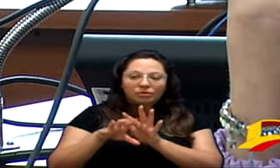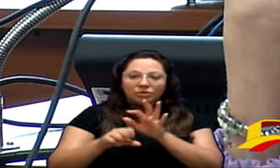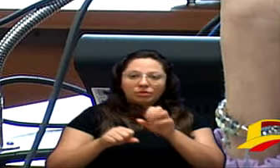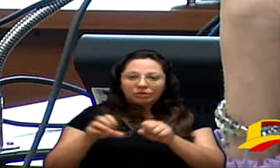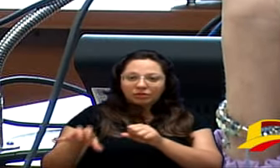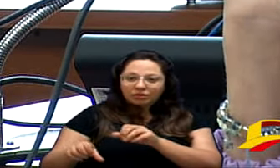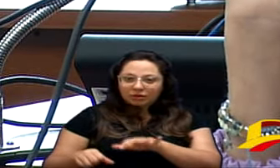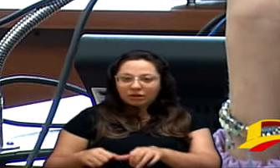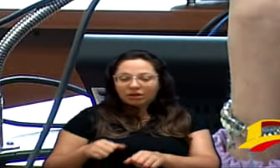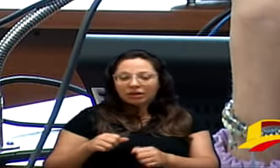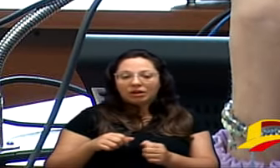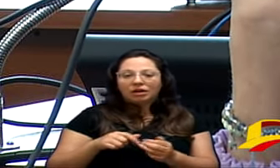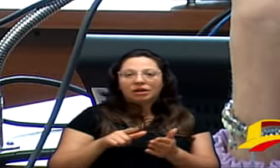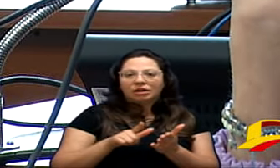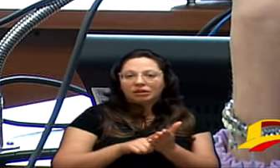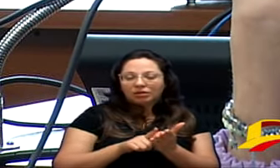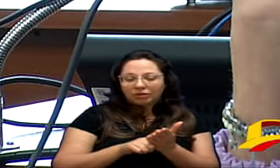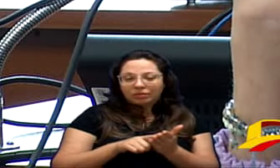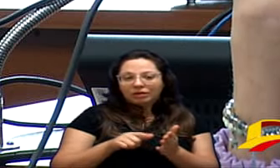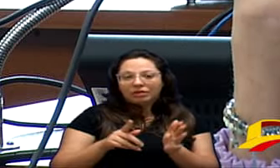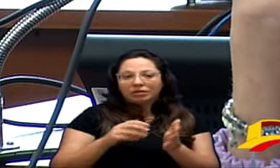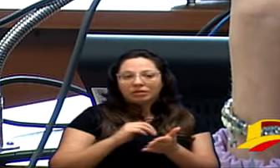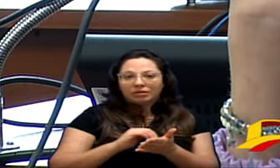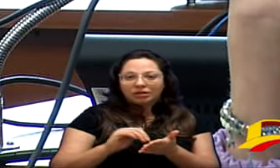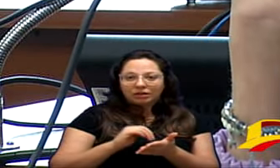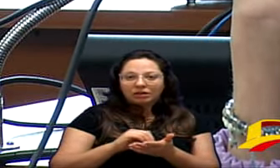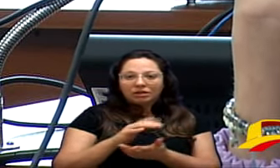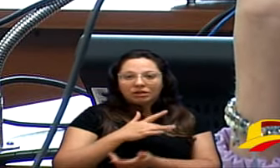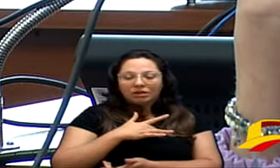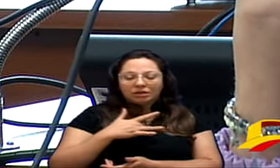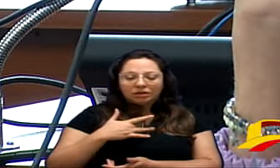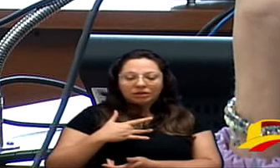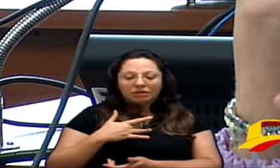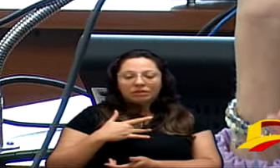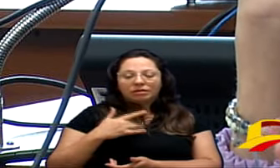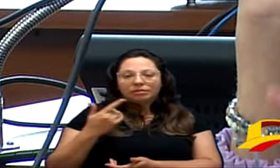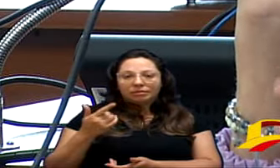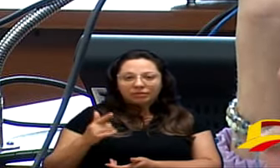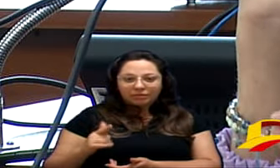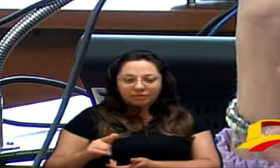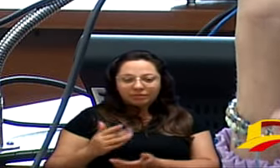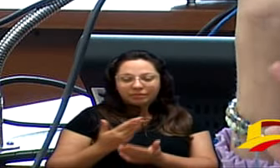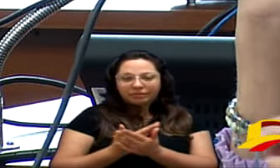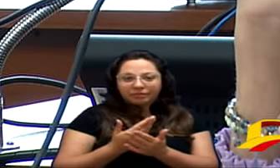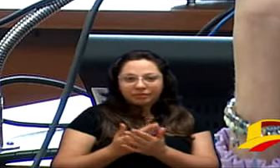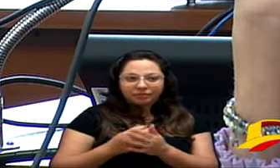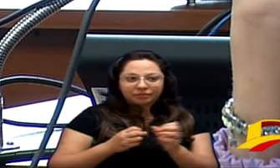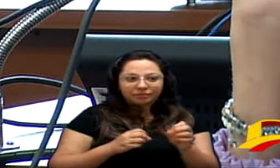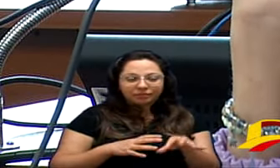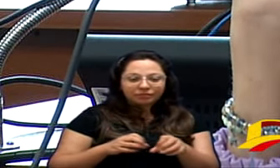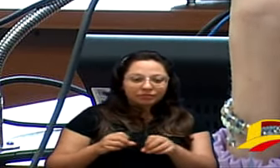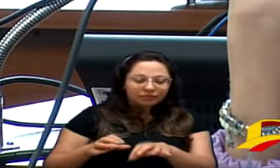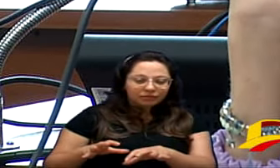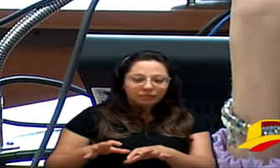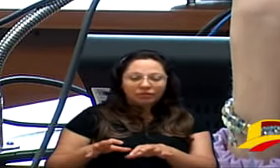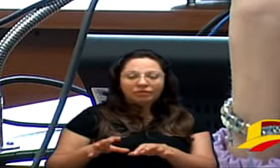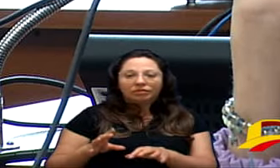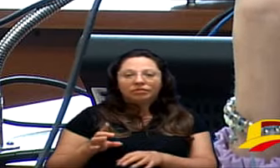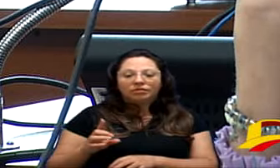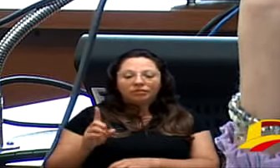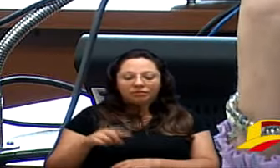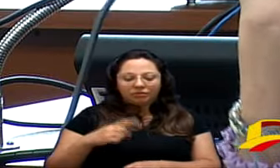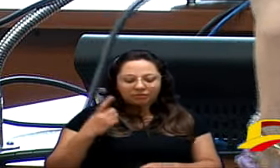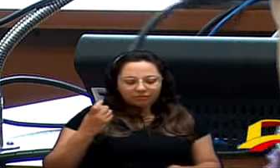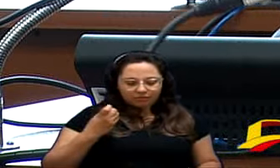de documentos na Secretaria da Saúde e da educação isso para mim é um balizador que há uma preocupação